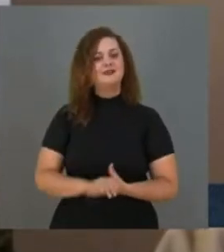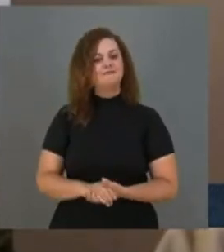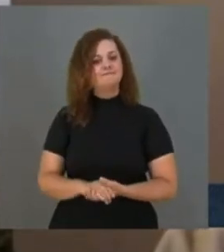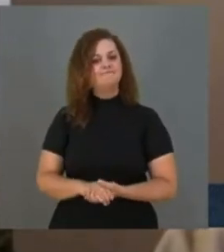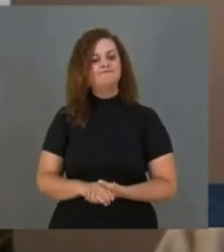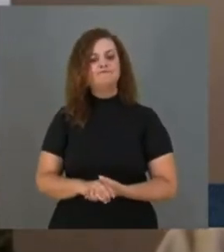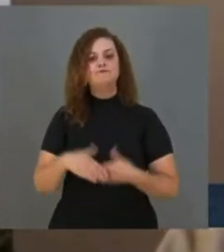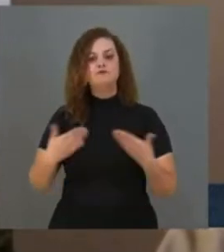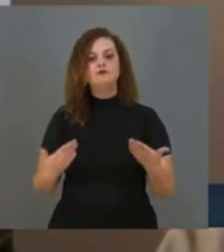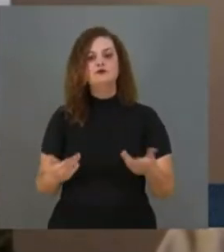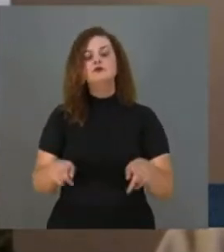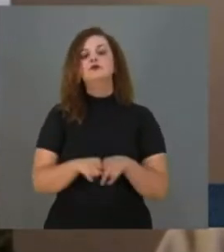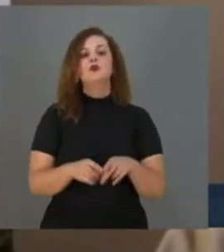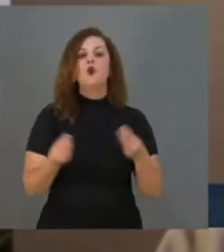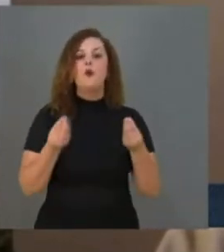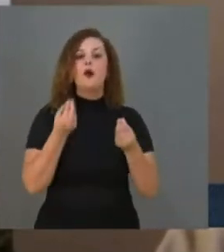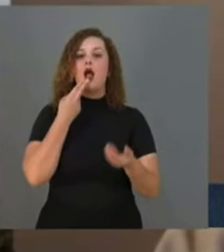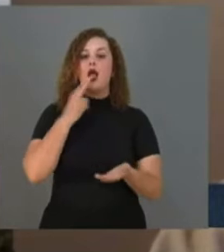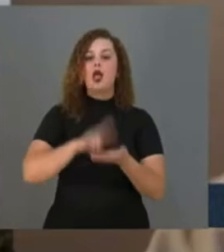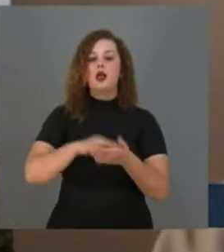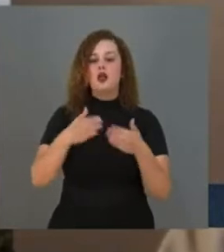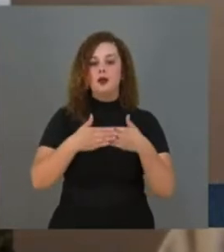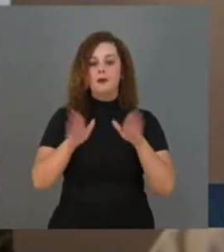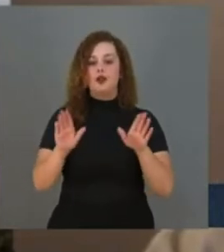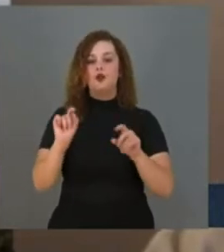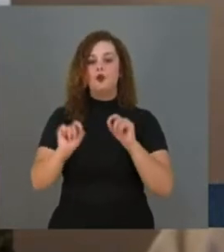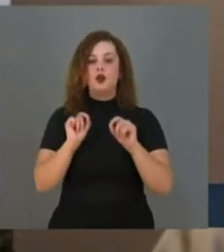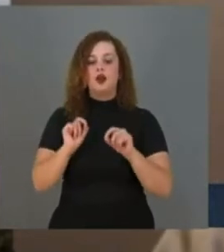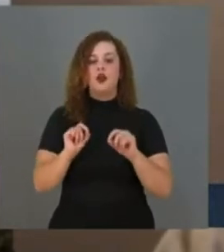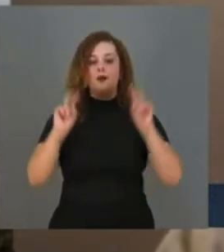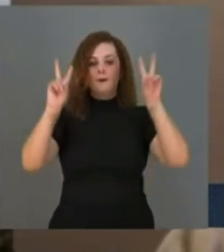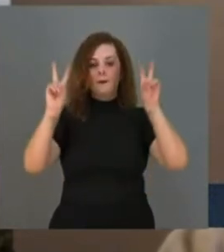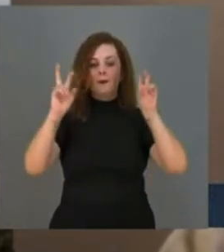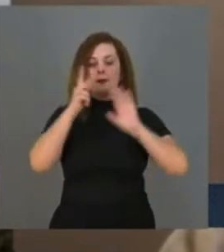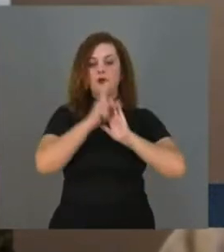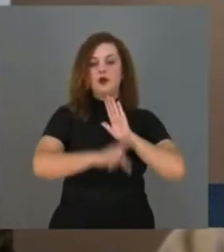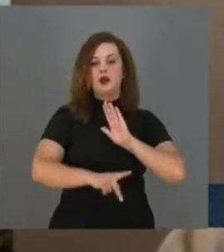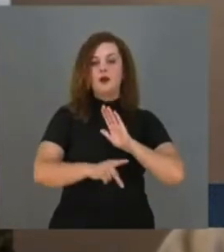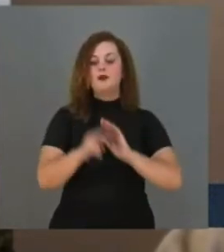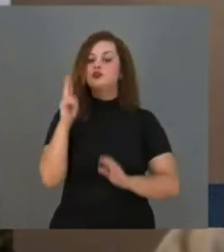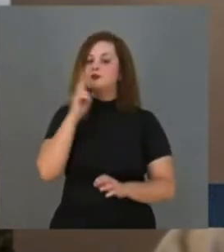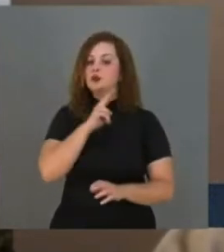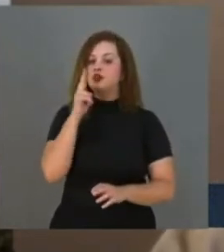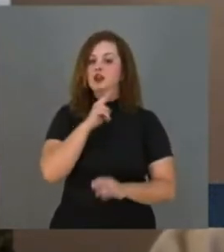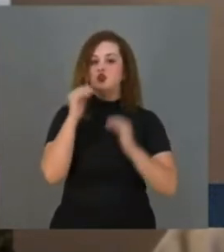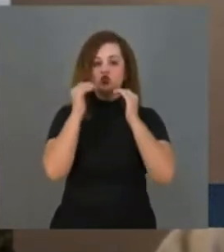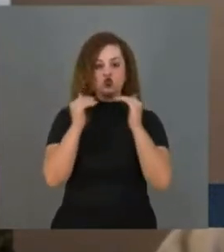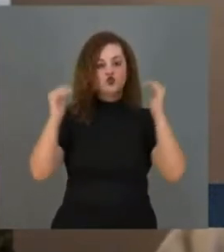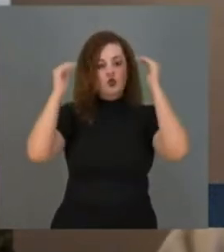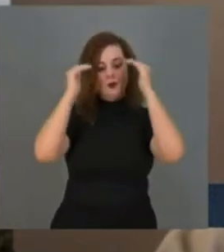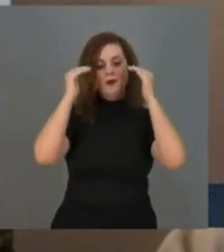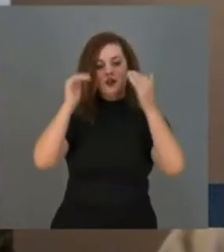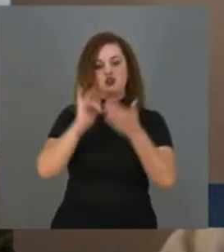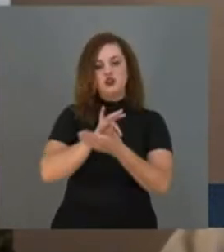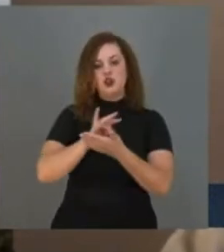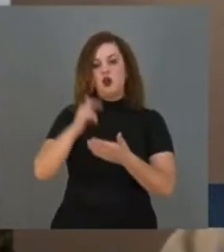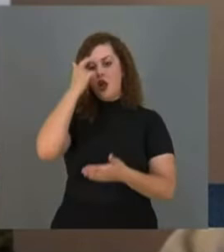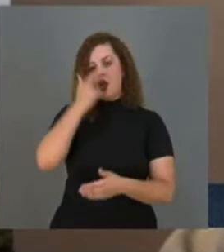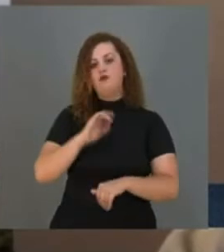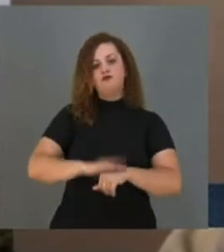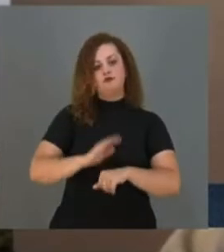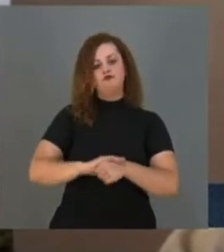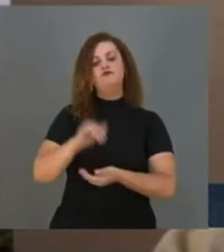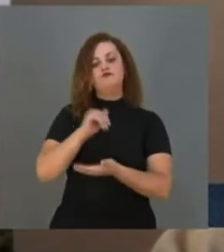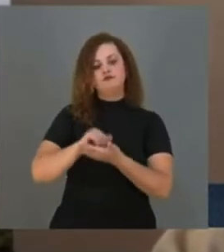Uma recente carta aberta, intitulada Programa de Emergência para a Soberania Digital, da qual eu sou signatário